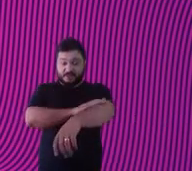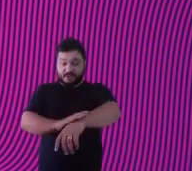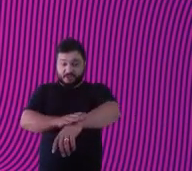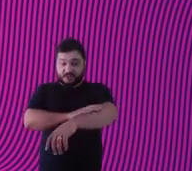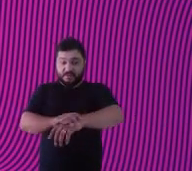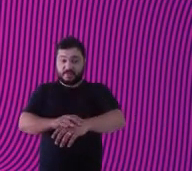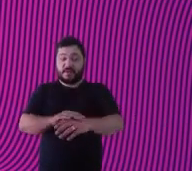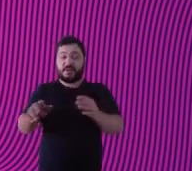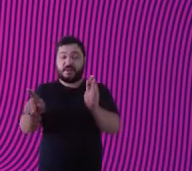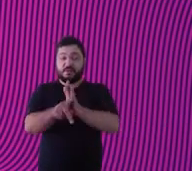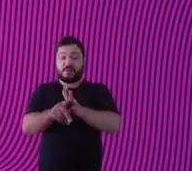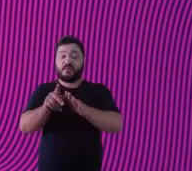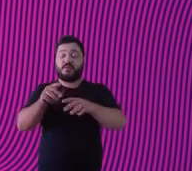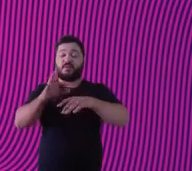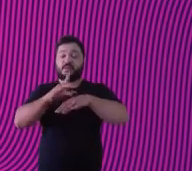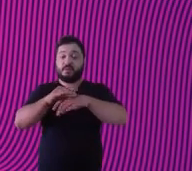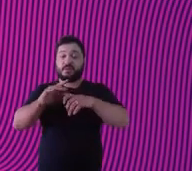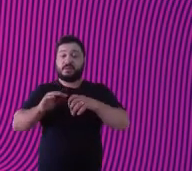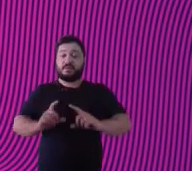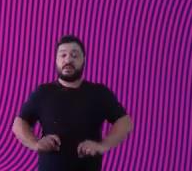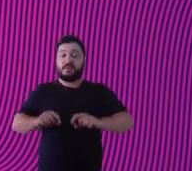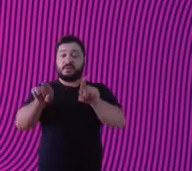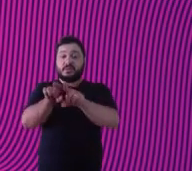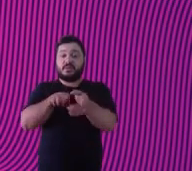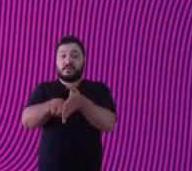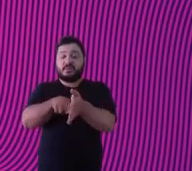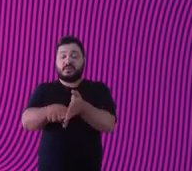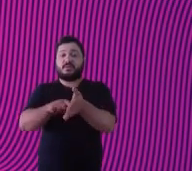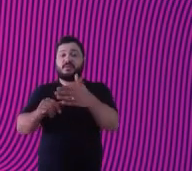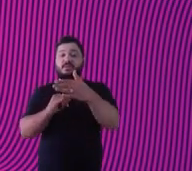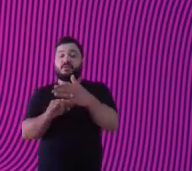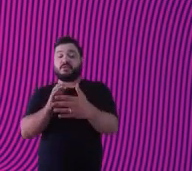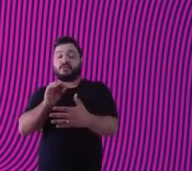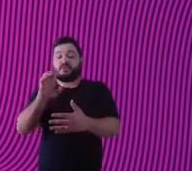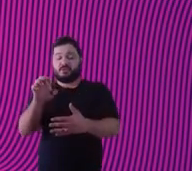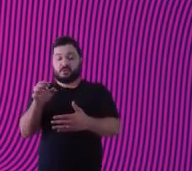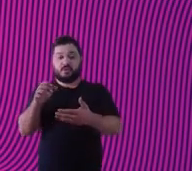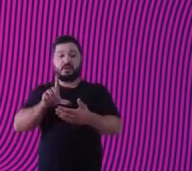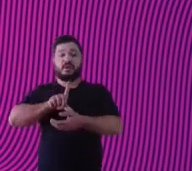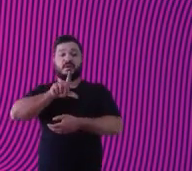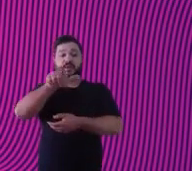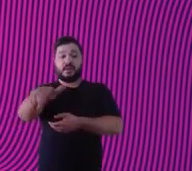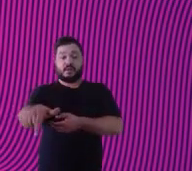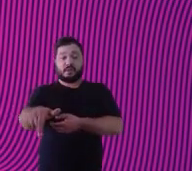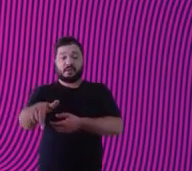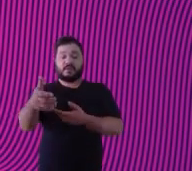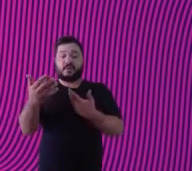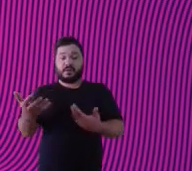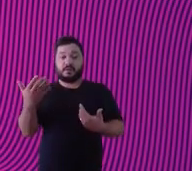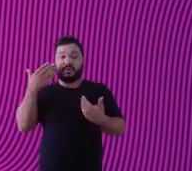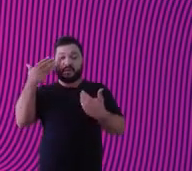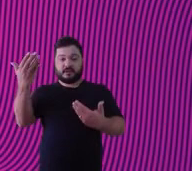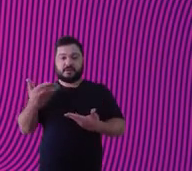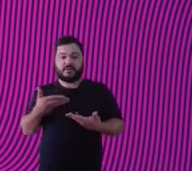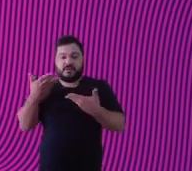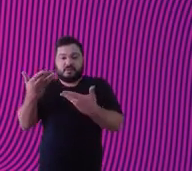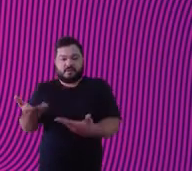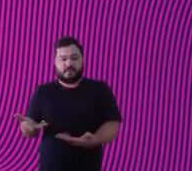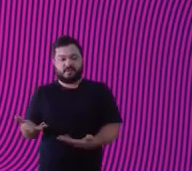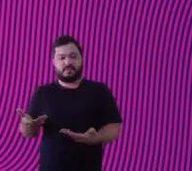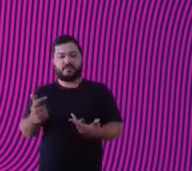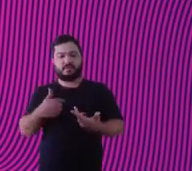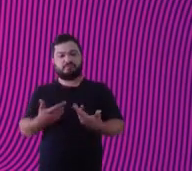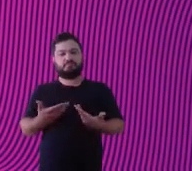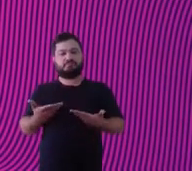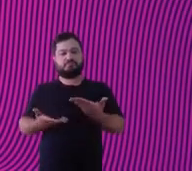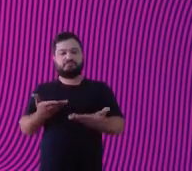colégio América e pesquisador do Instituto ocorre na próxima eu queria agradecer o convite né para madeira